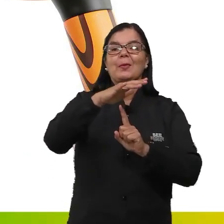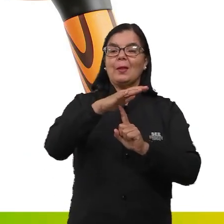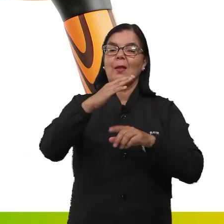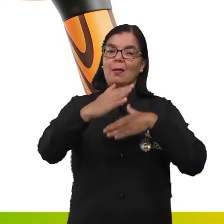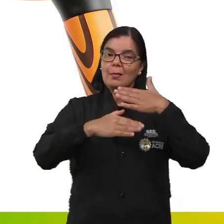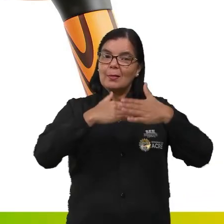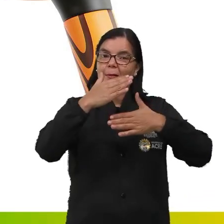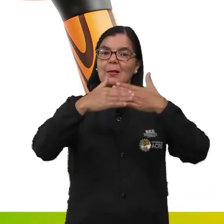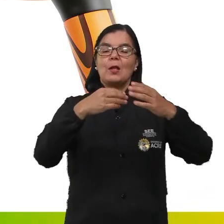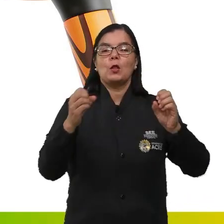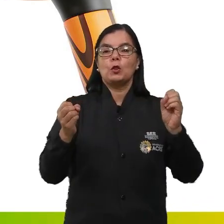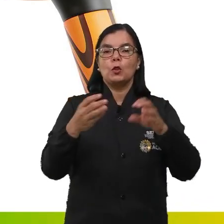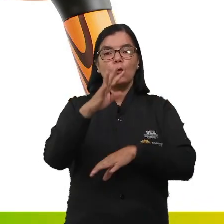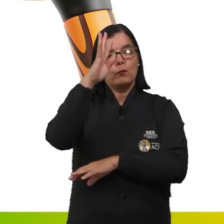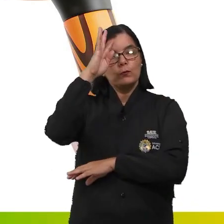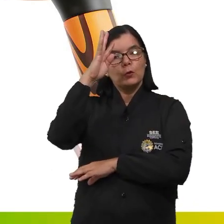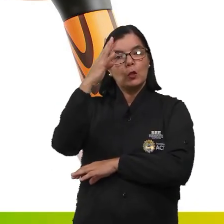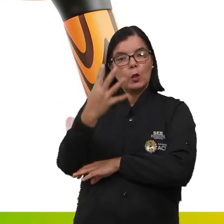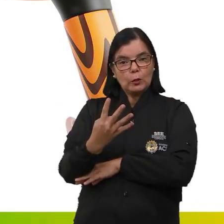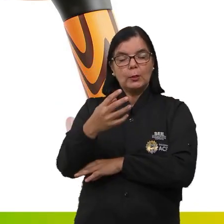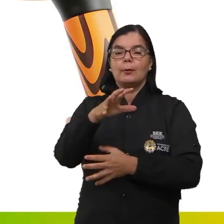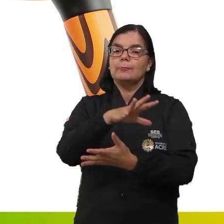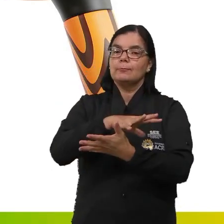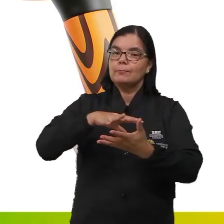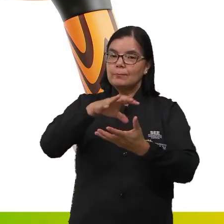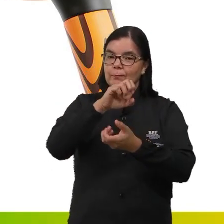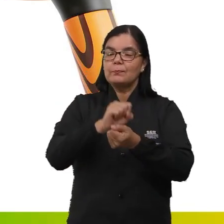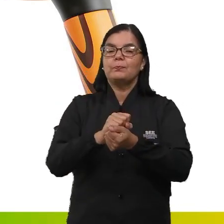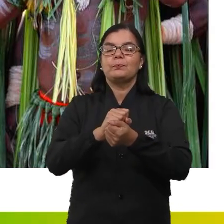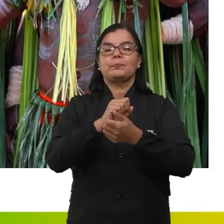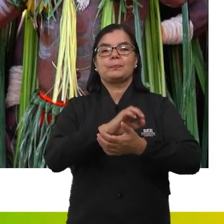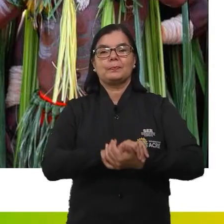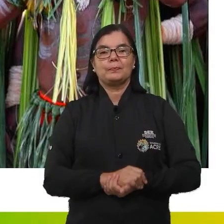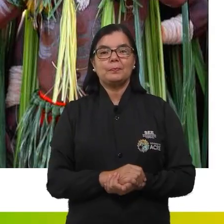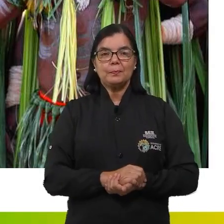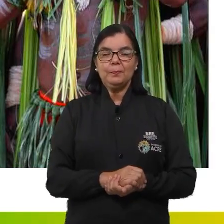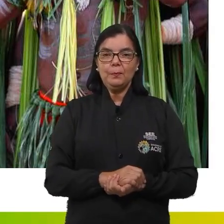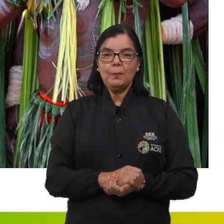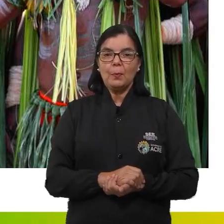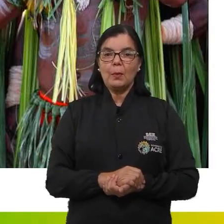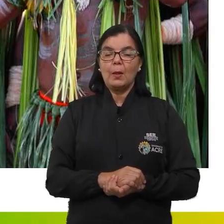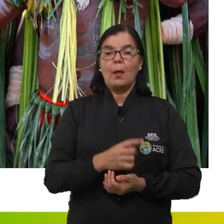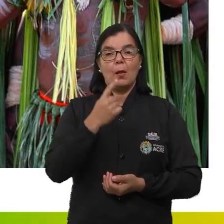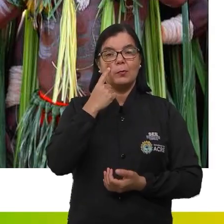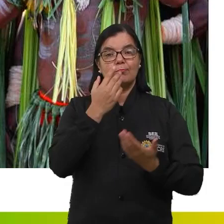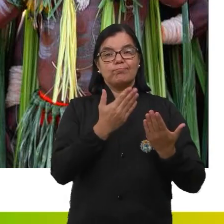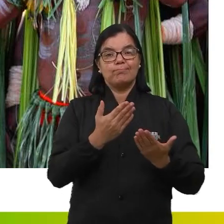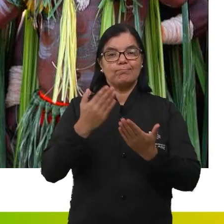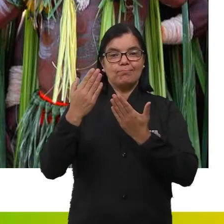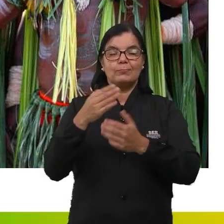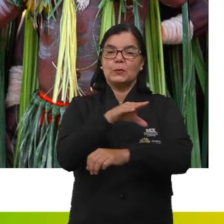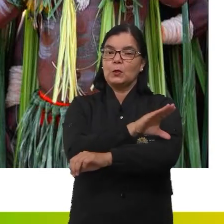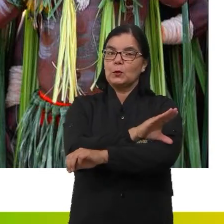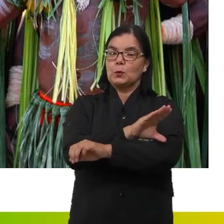desenvolvimento de novas soluções sustentáveis. Aí, olha, na